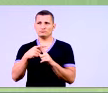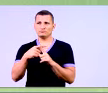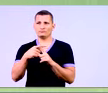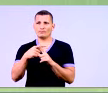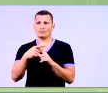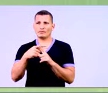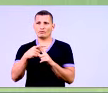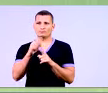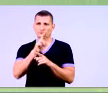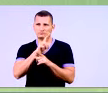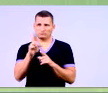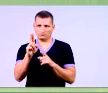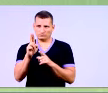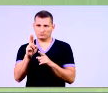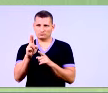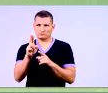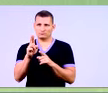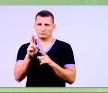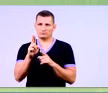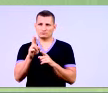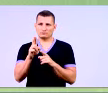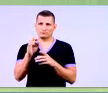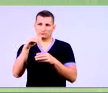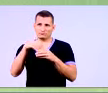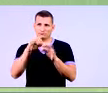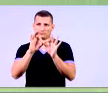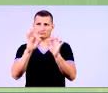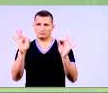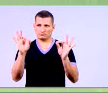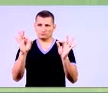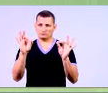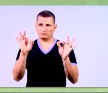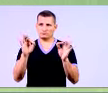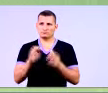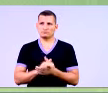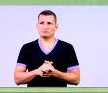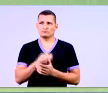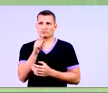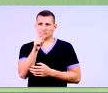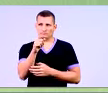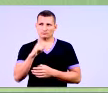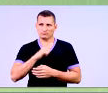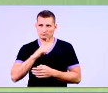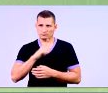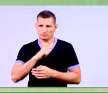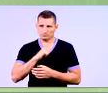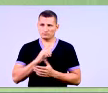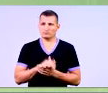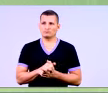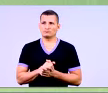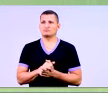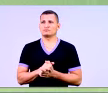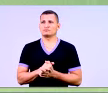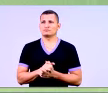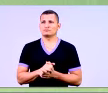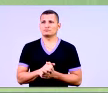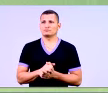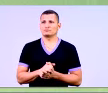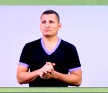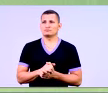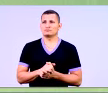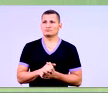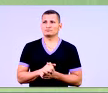valor de nome dentro da minha frase você tem olha lá ó